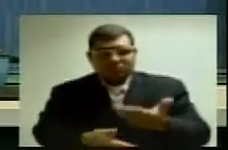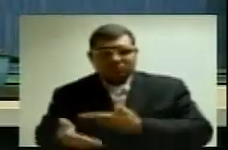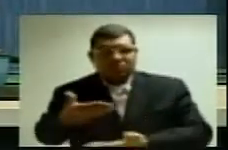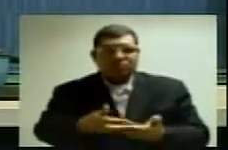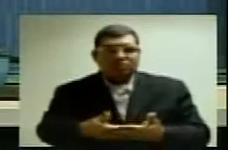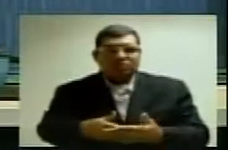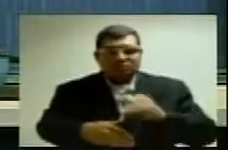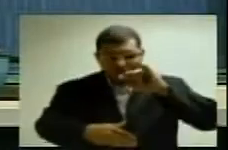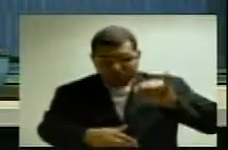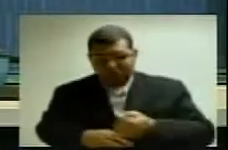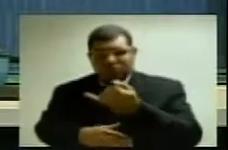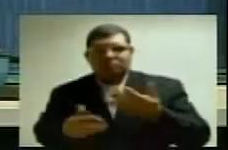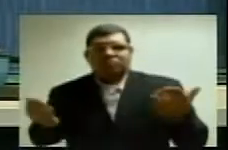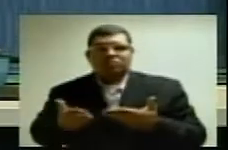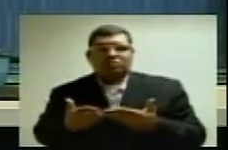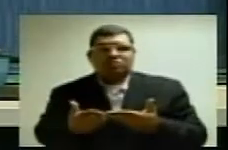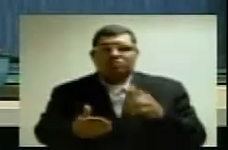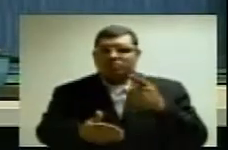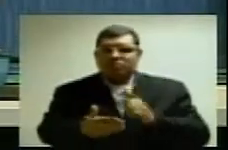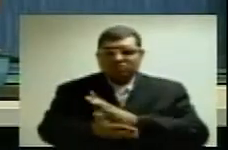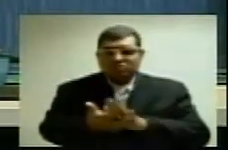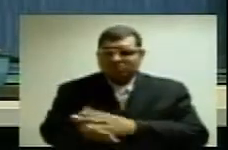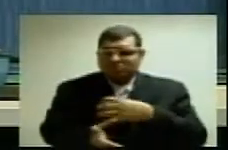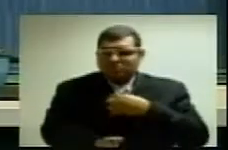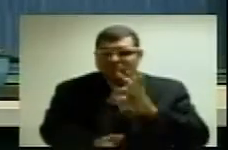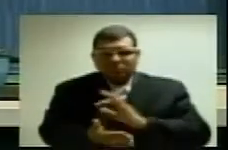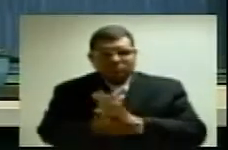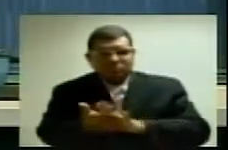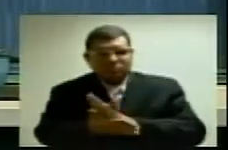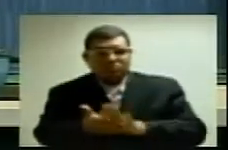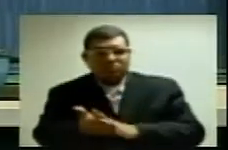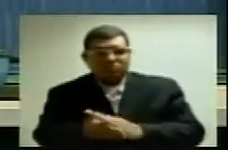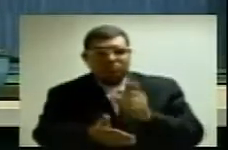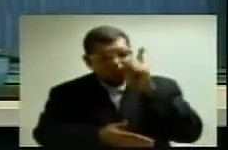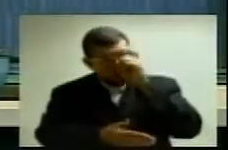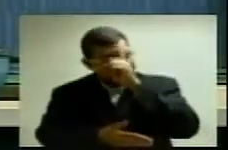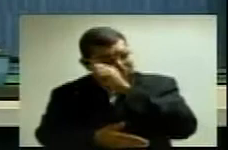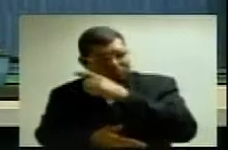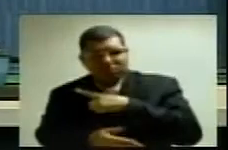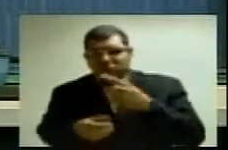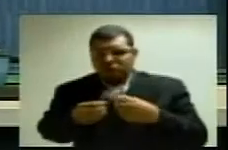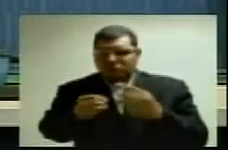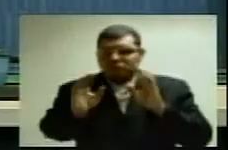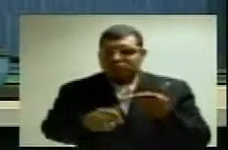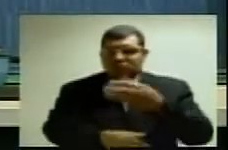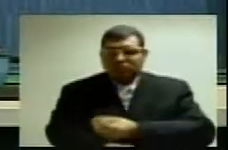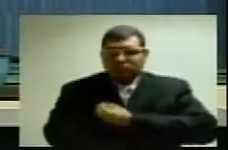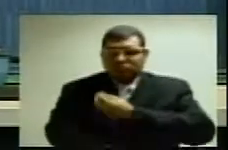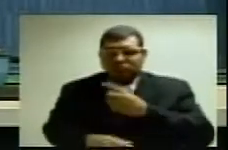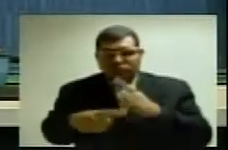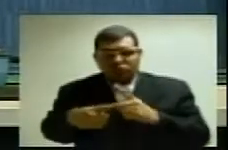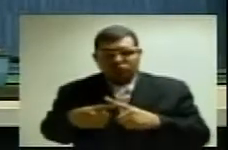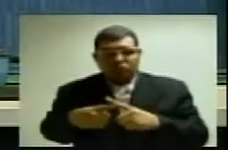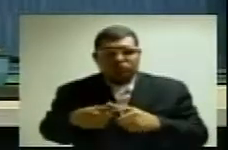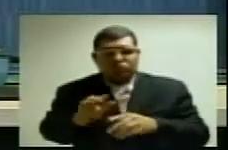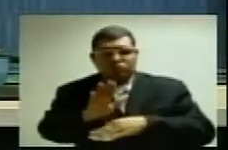articulados para aproveitar e para não se sensibilizar das dificuldades que o município já vive, por